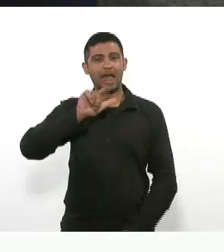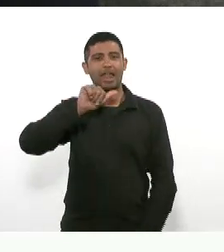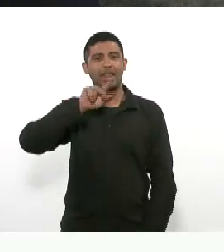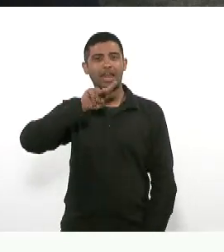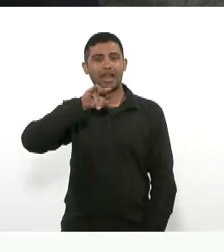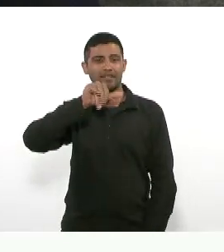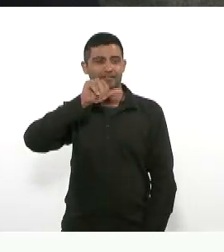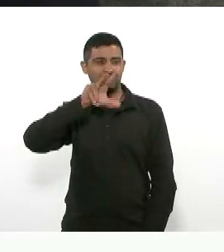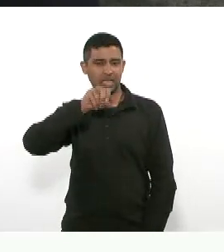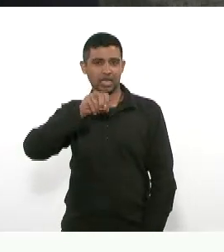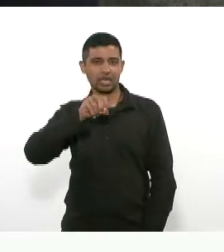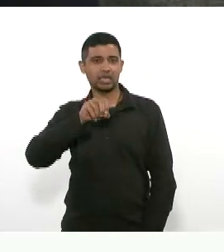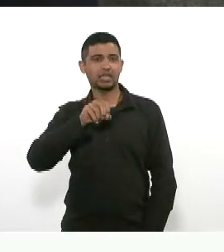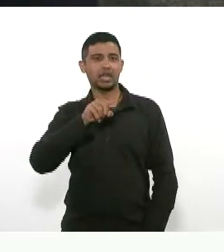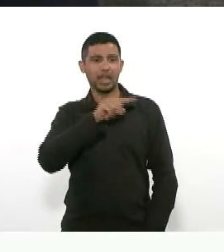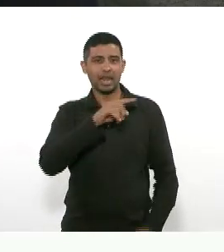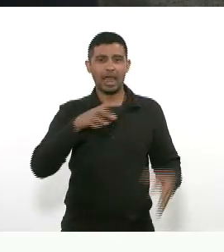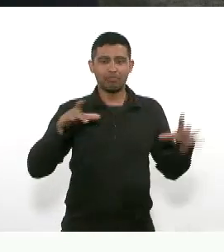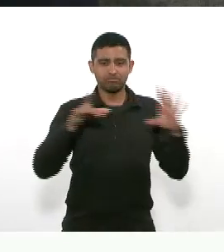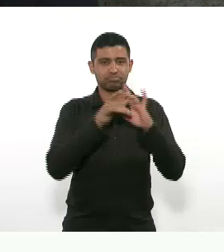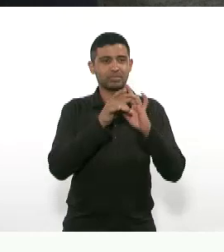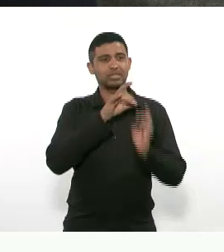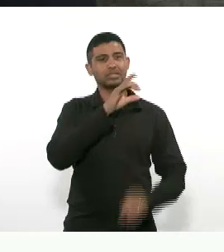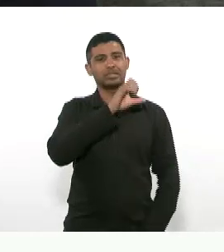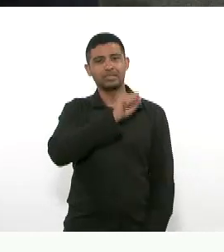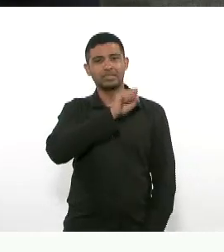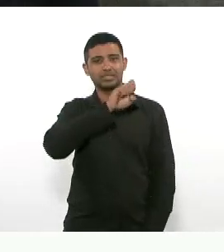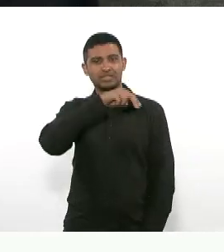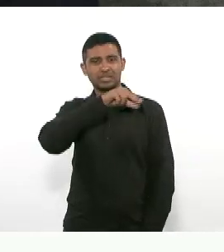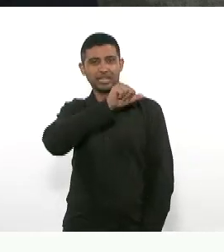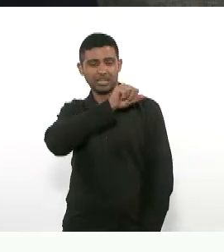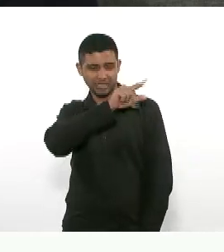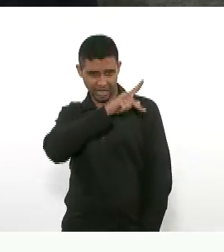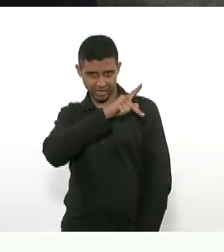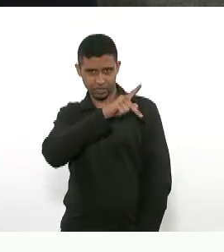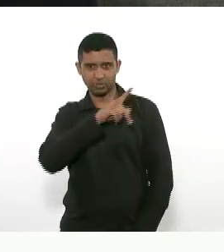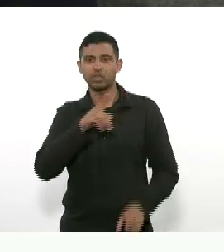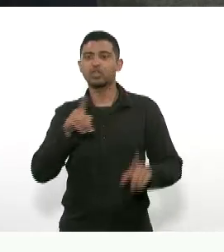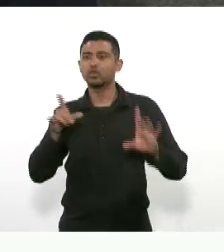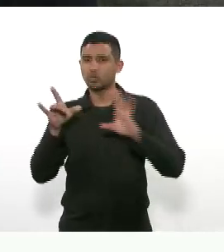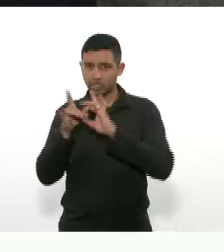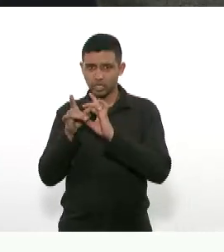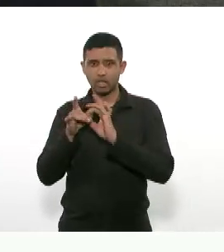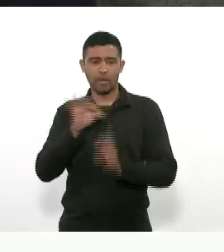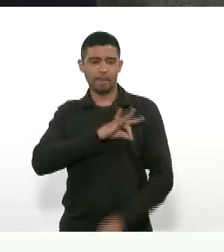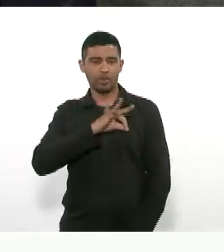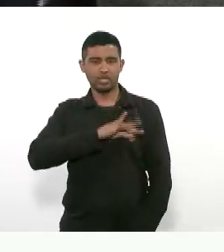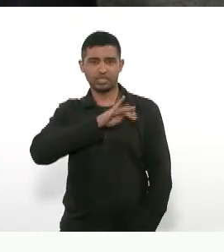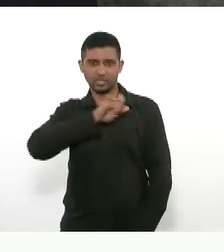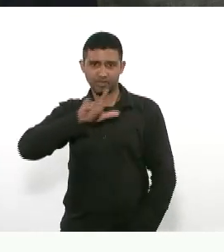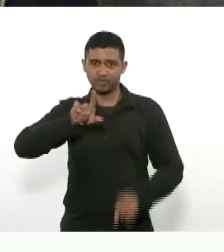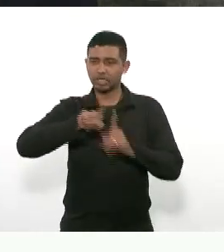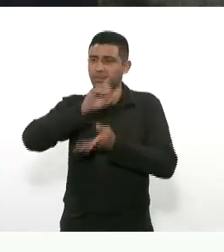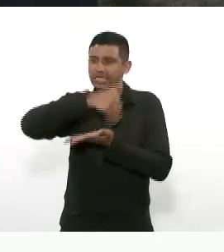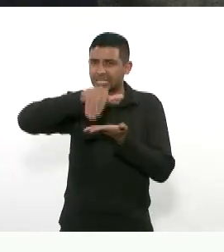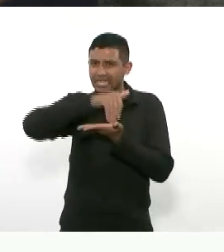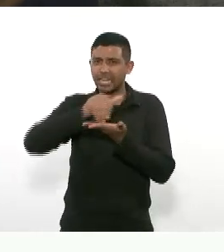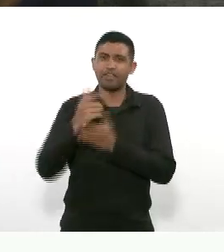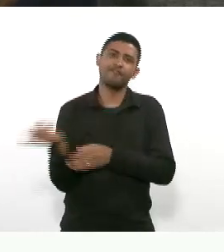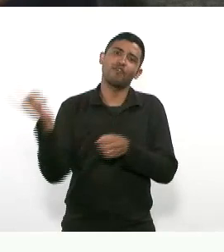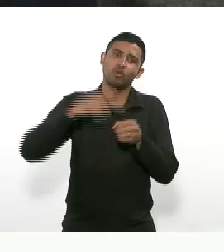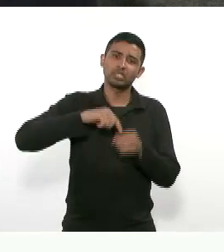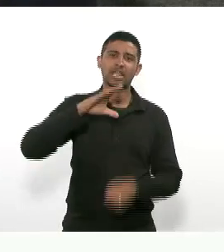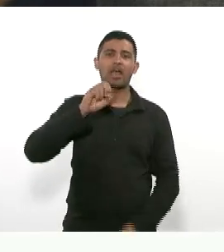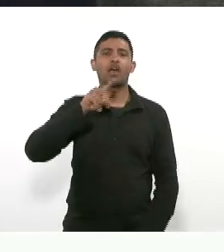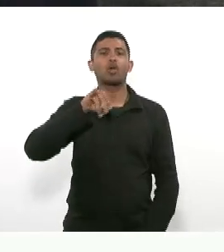Senasp, junto com a Polícia Civil, hoje Secretaria, possa retomar os convênios. E ficar a dica, por exemplo, a gente tem bases